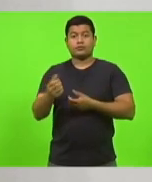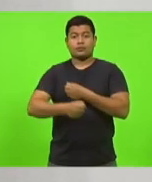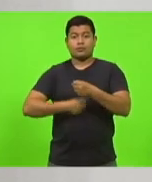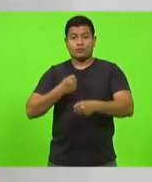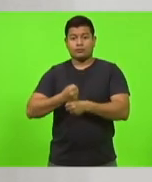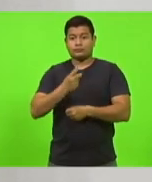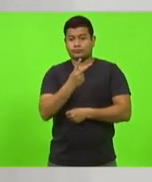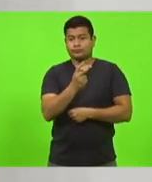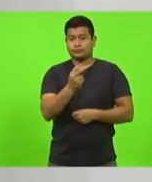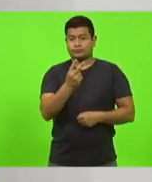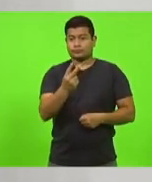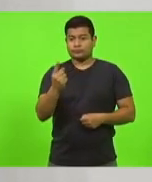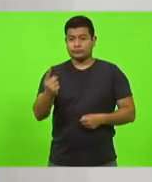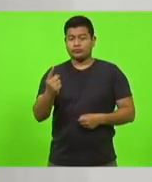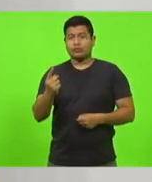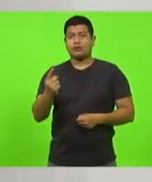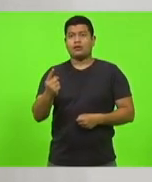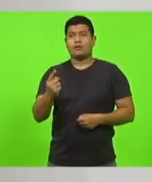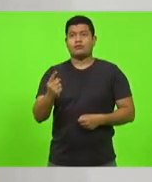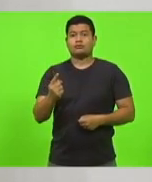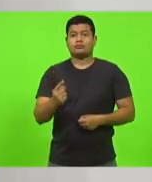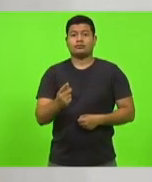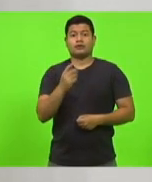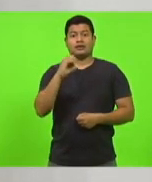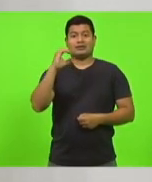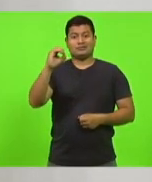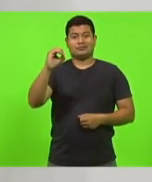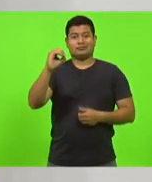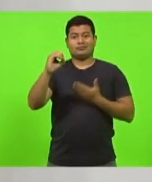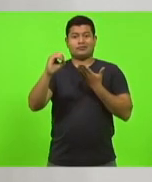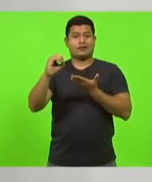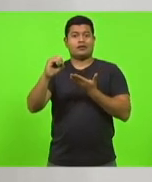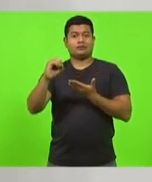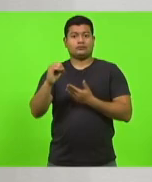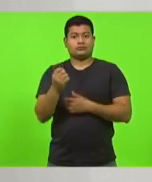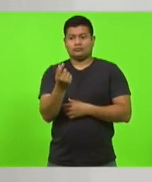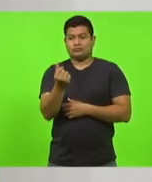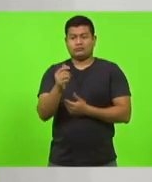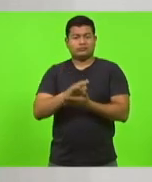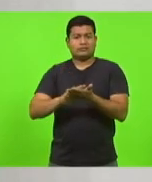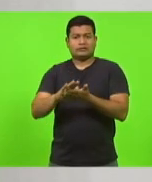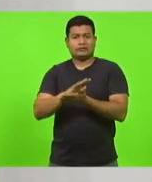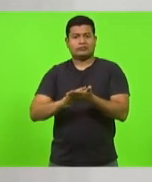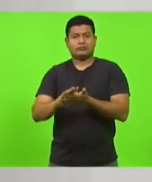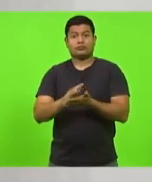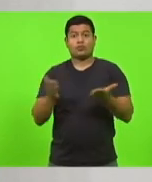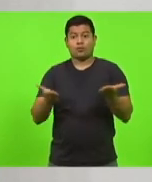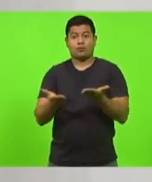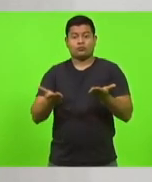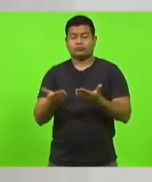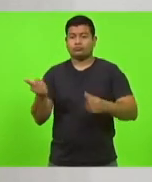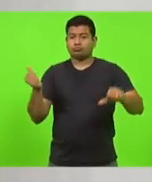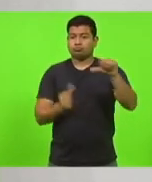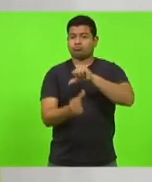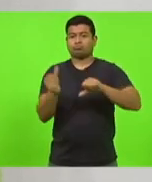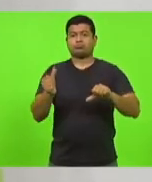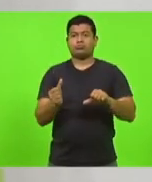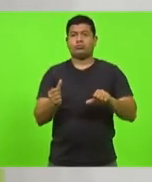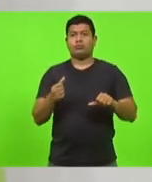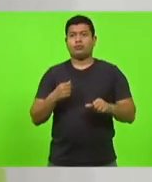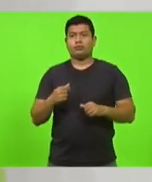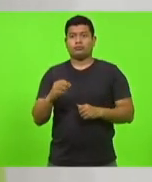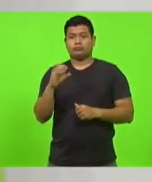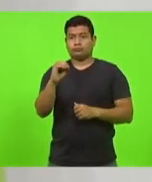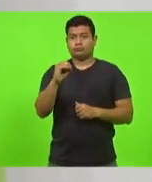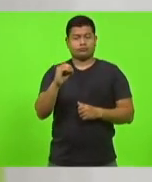deputados, com zero para a carreira. Hoje, nós não temos zero.